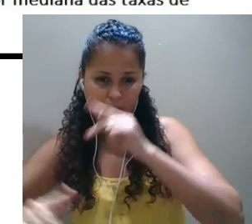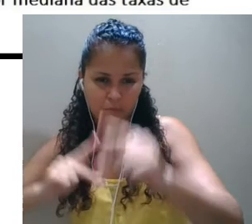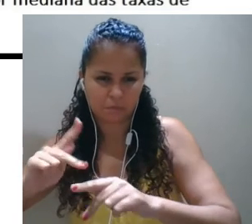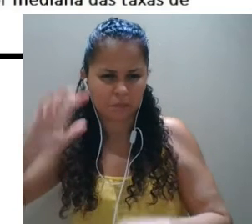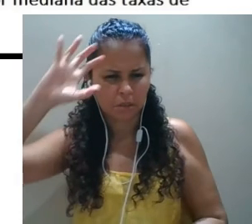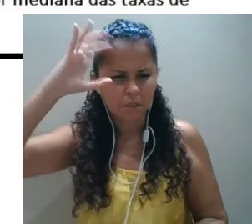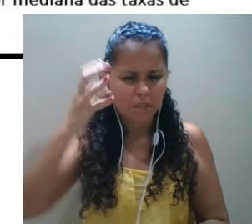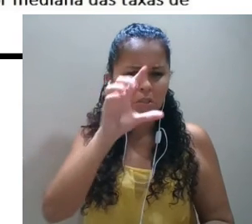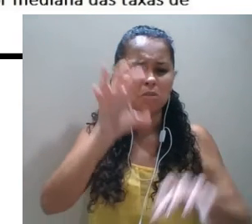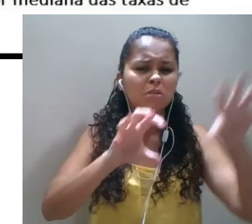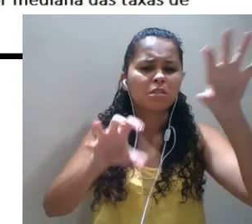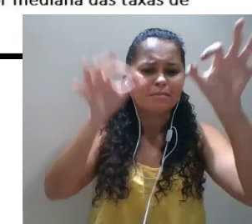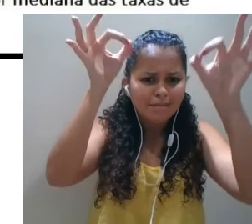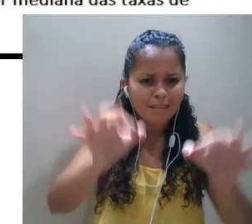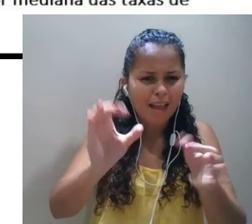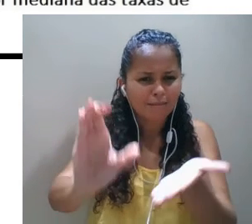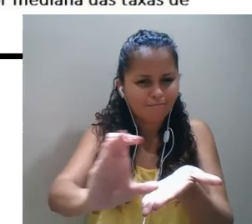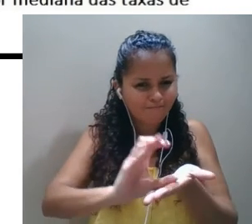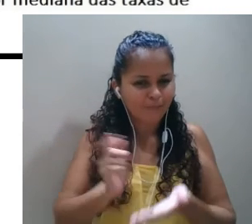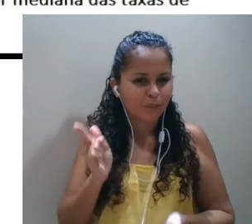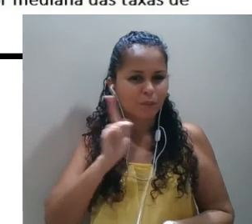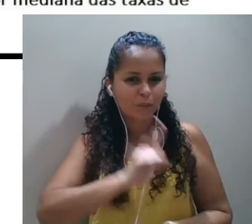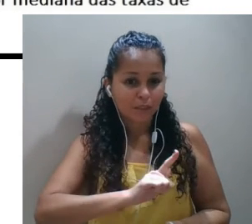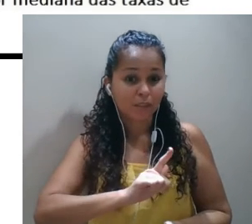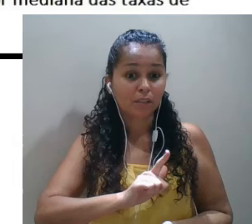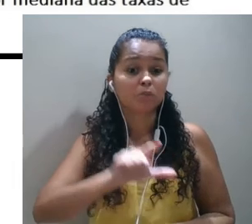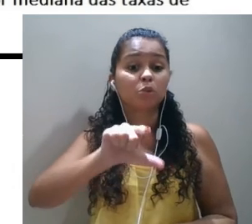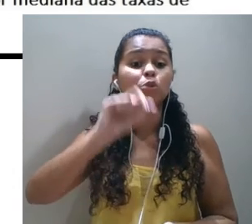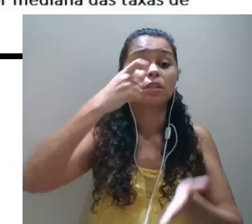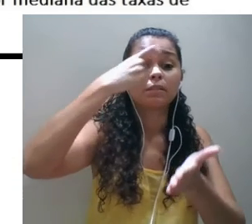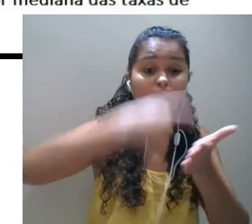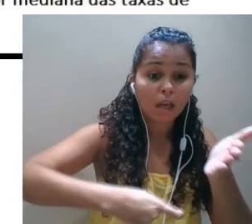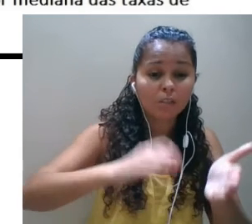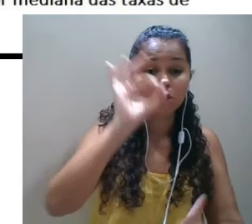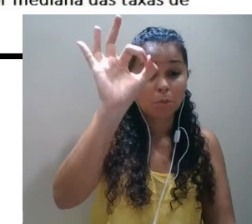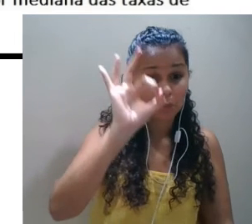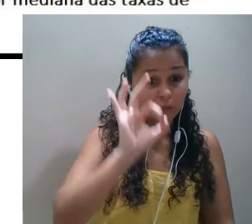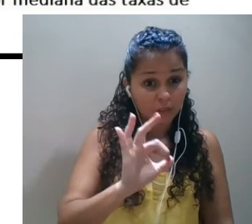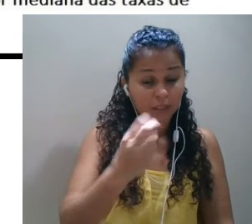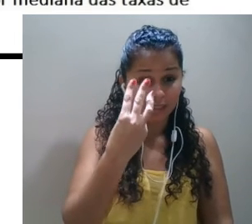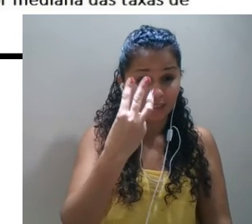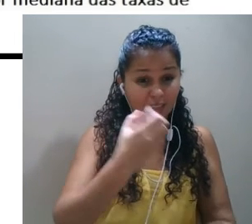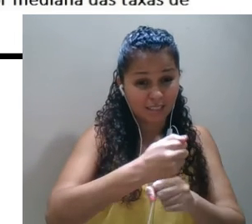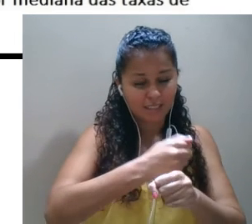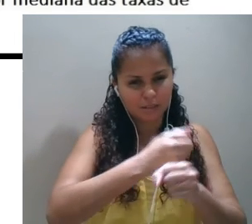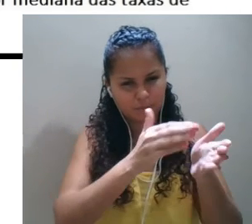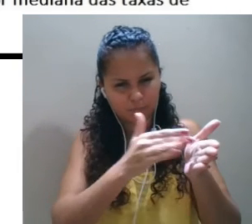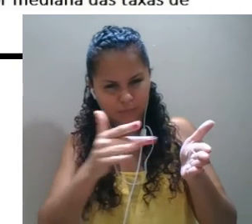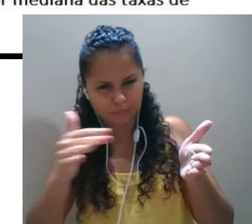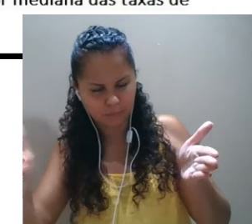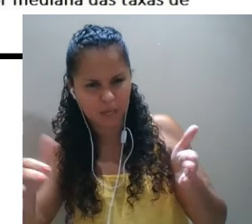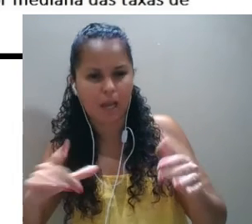escolhidas as taxas de desemprego em porcentagem dos últimos 3 anos. Os dados estão